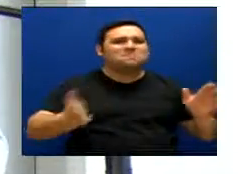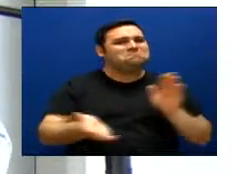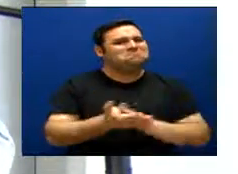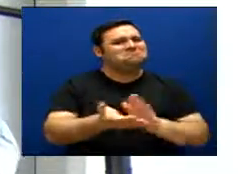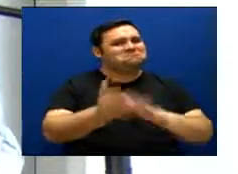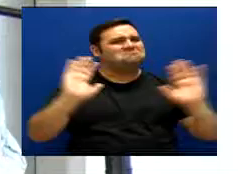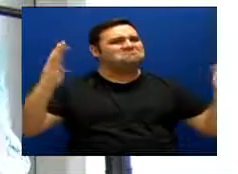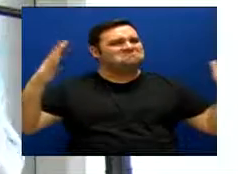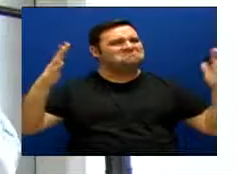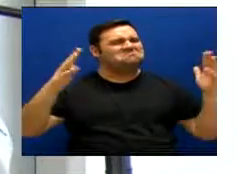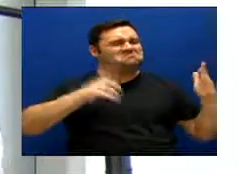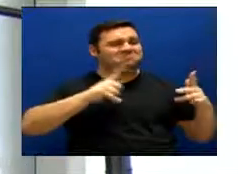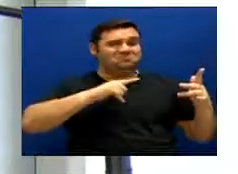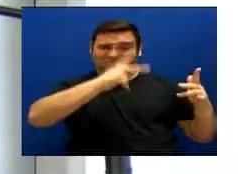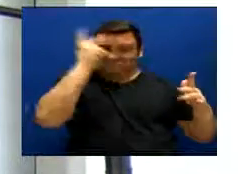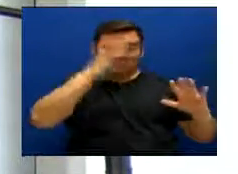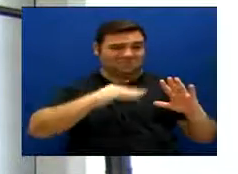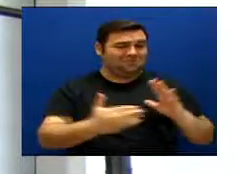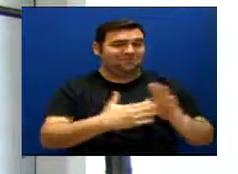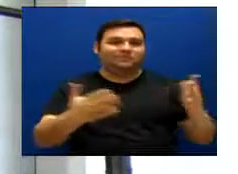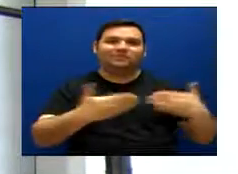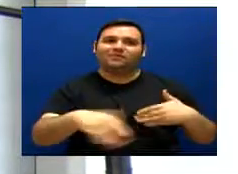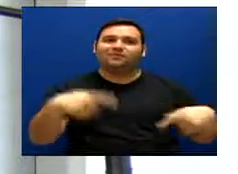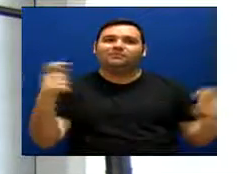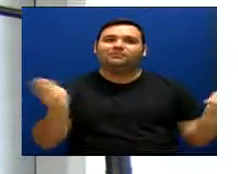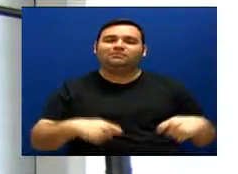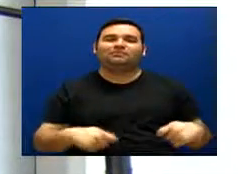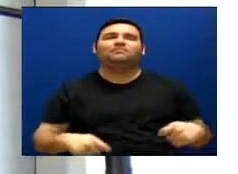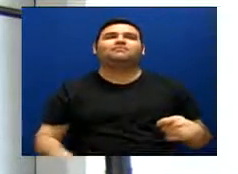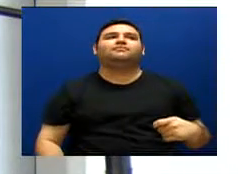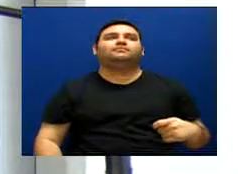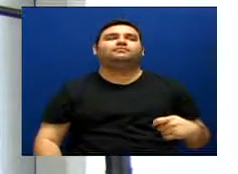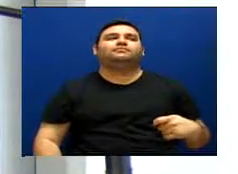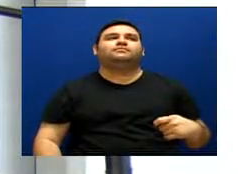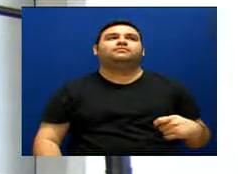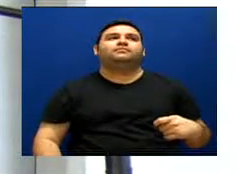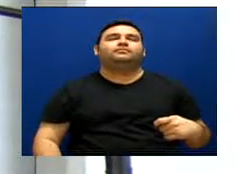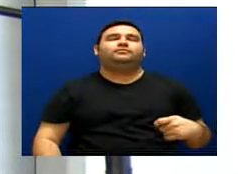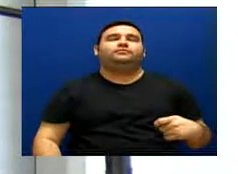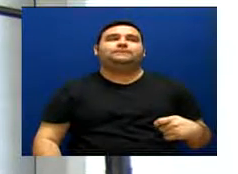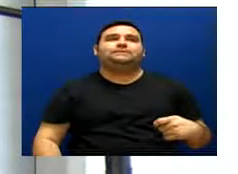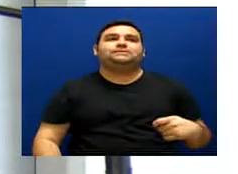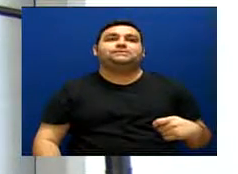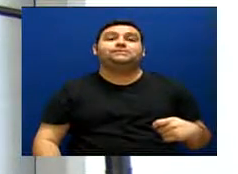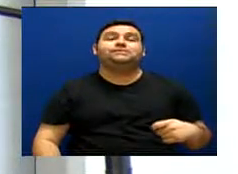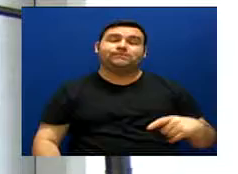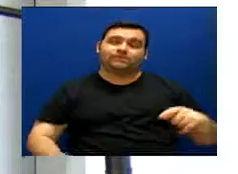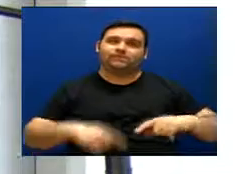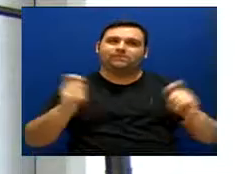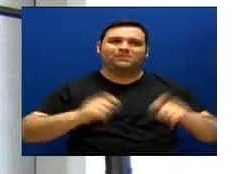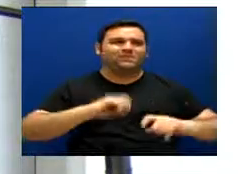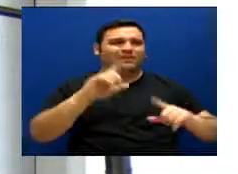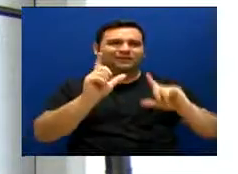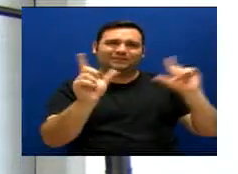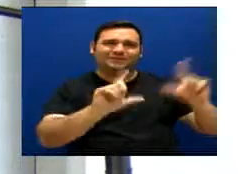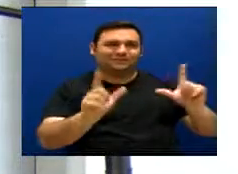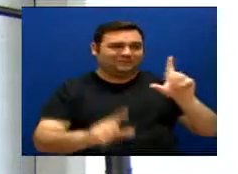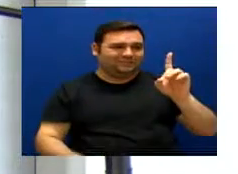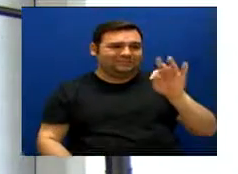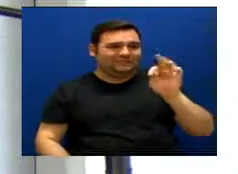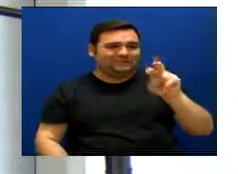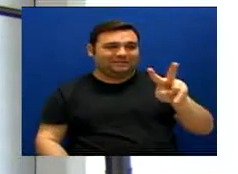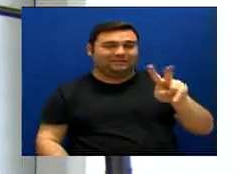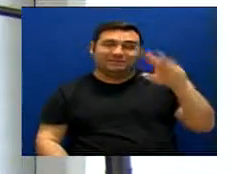parabéns a todas as pessoas que terão a possibilidade, obrigada, vereador, de ter a conversão digital